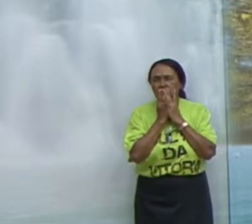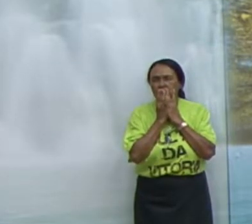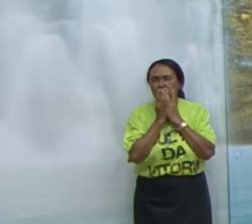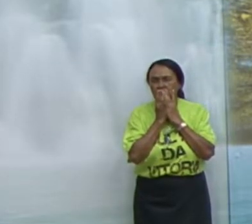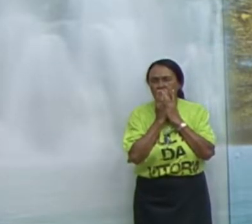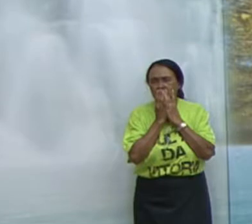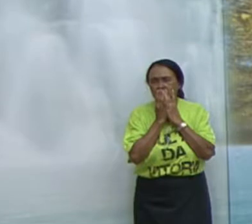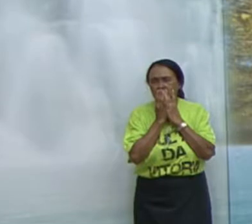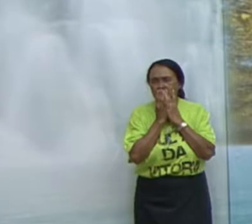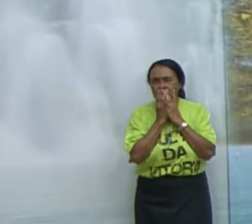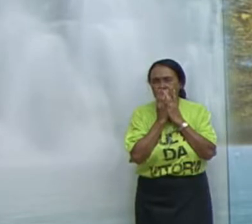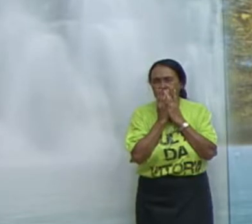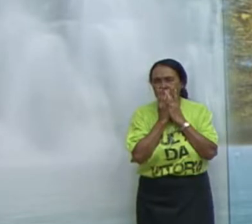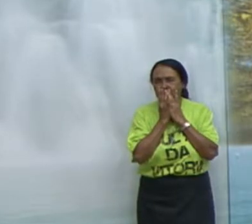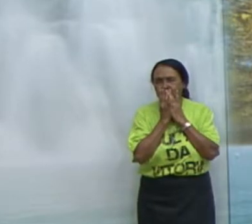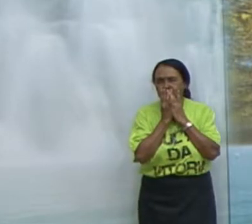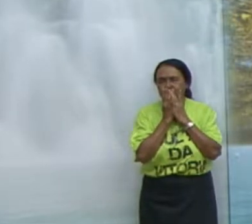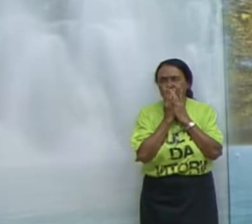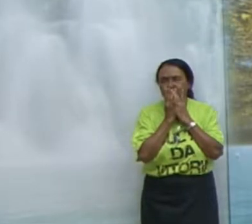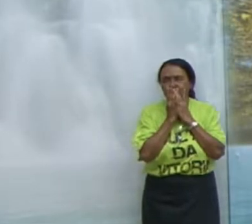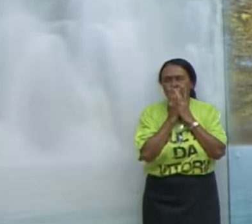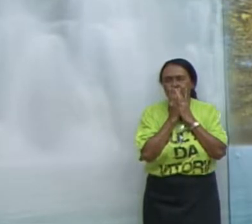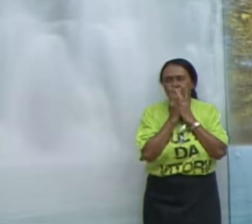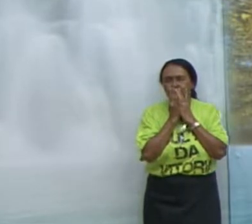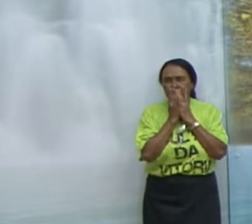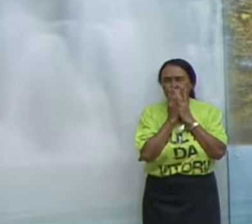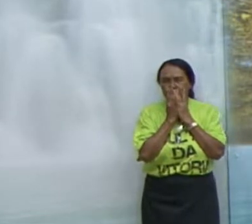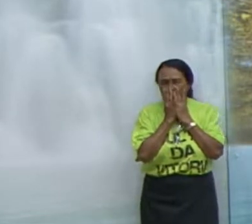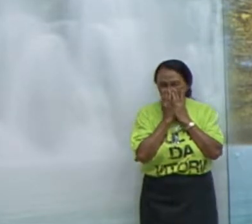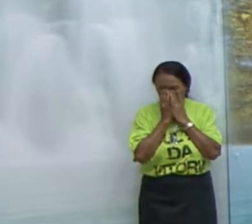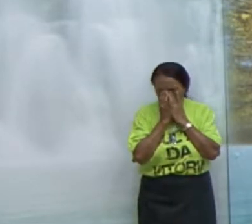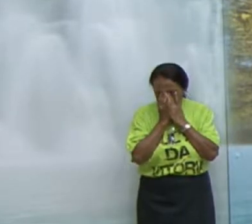está tocando a vida de cada um de vocês.